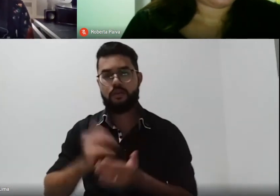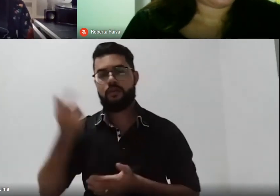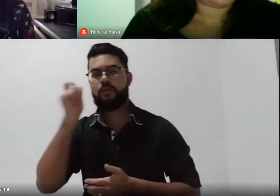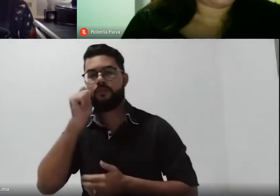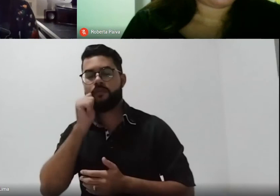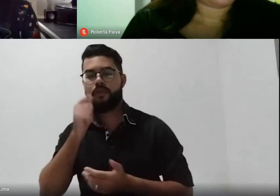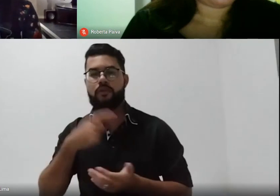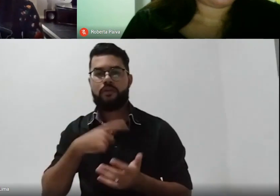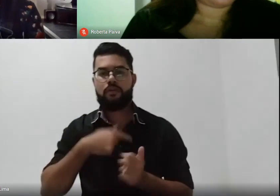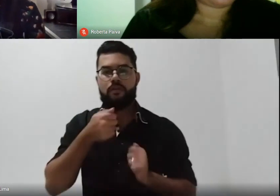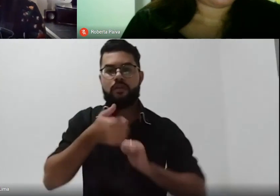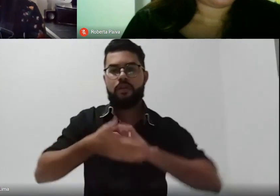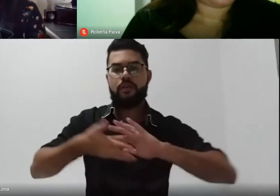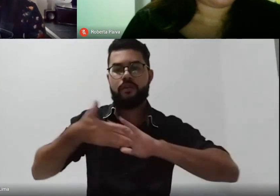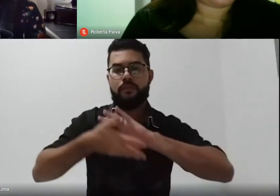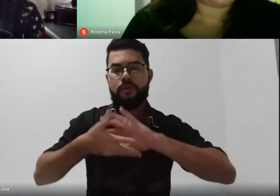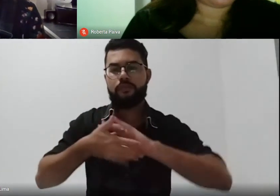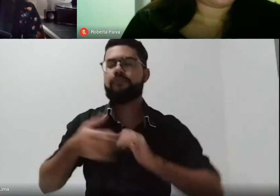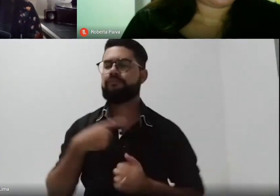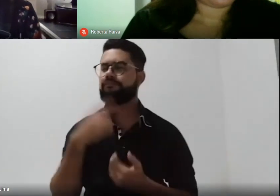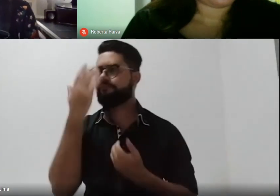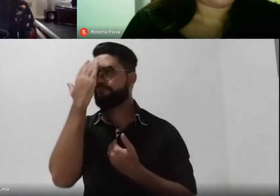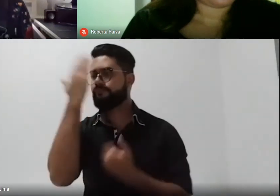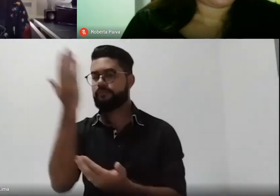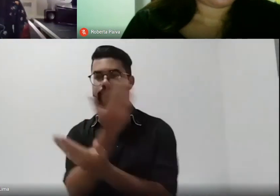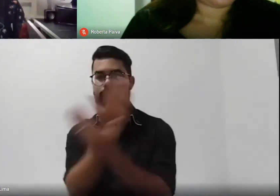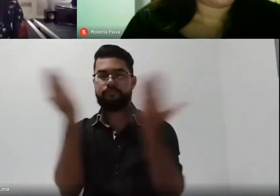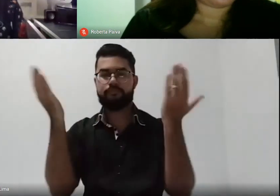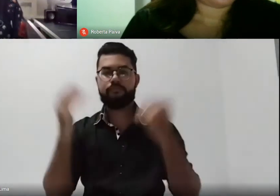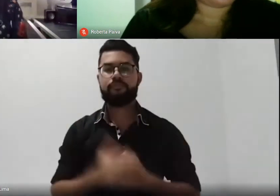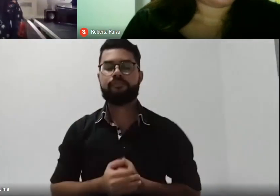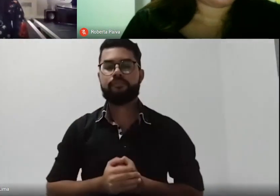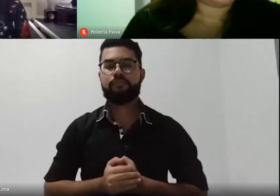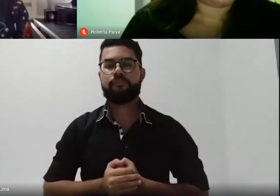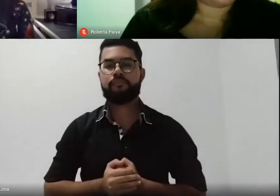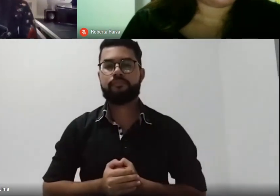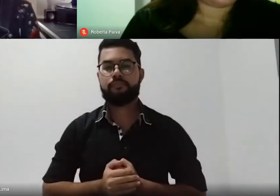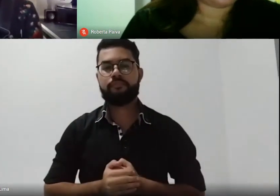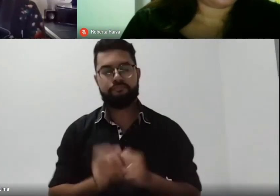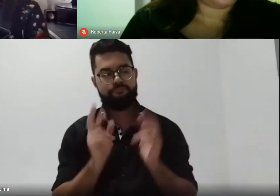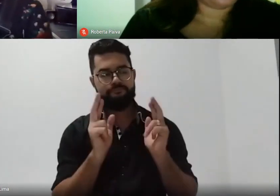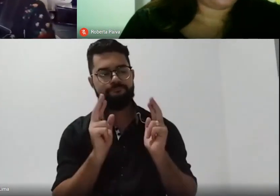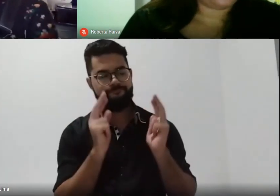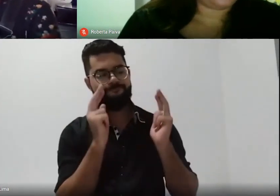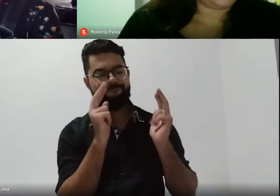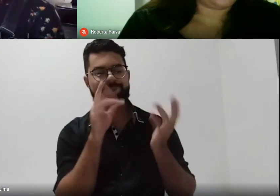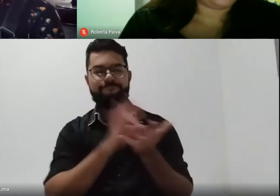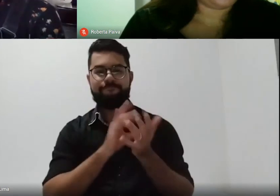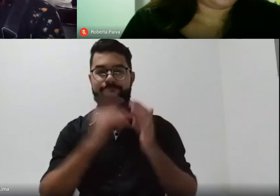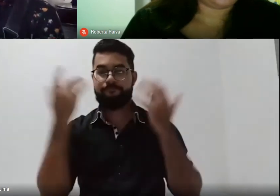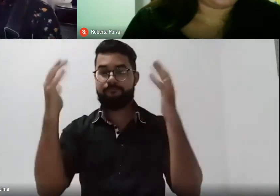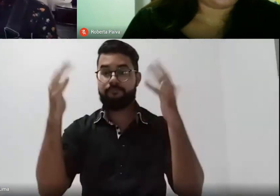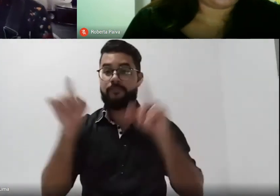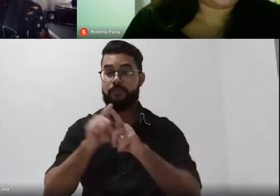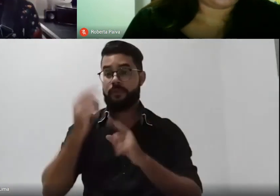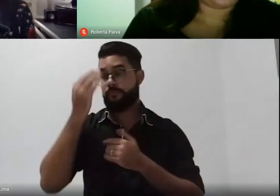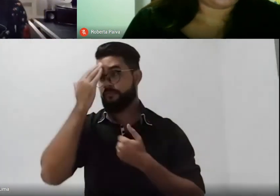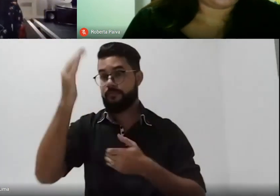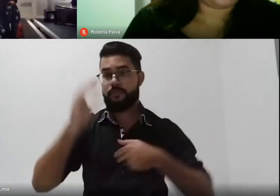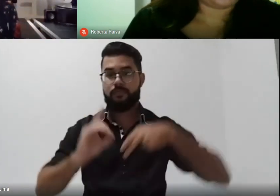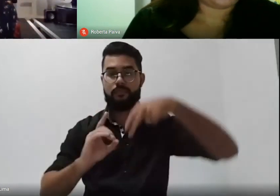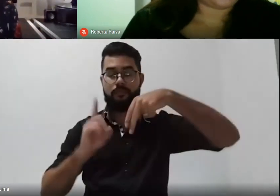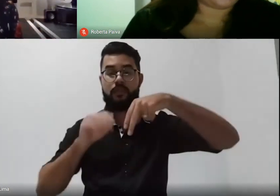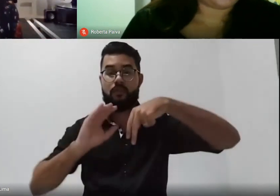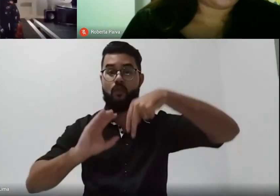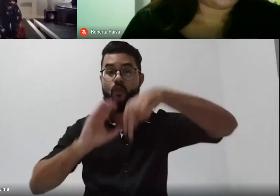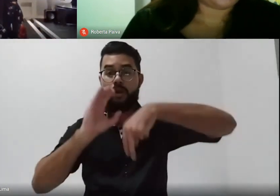assim, eu só tenho que agradecer o apoio delas. Com certeza. E pegando seu gancho, eu venho aqui também agradecer ao Coapne pela